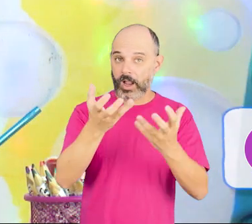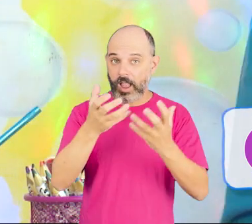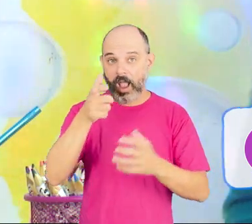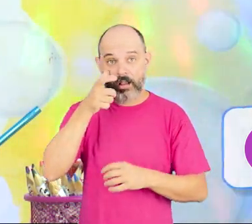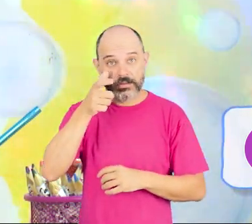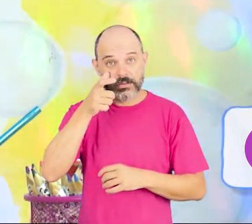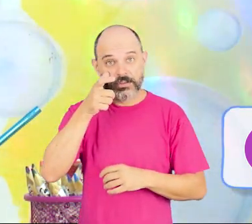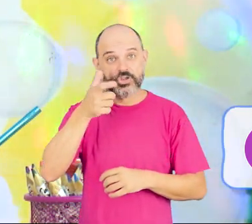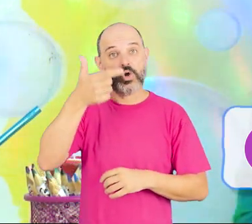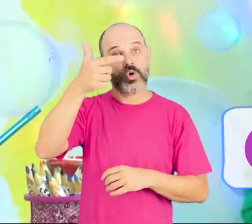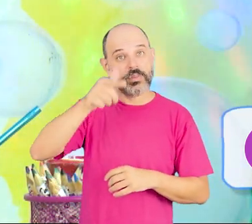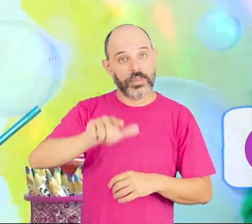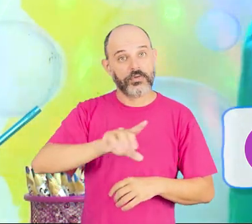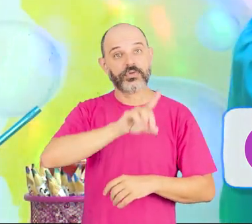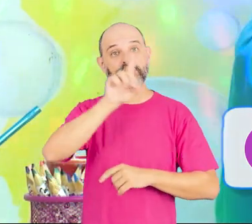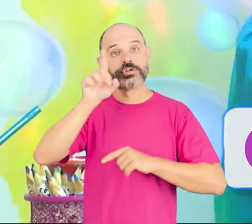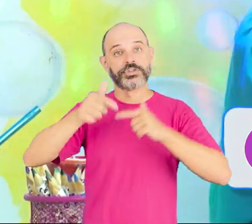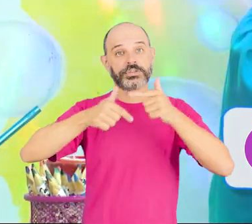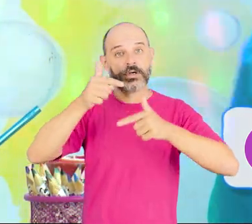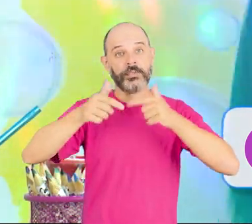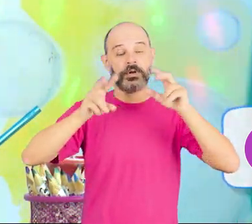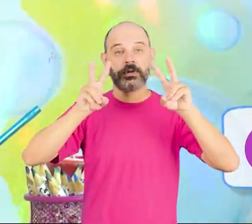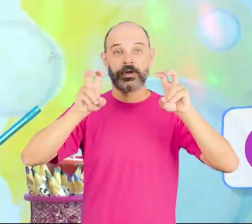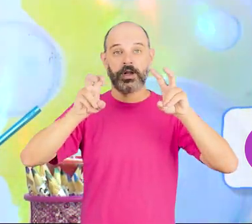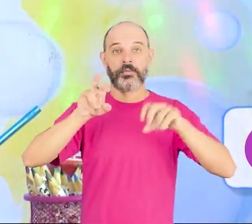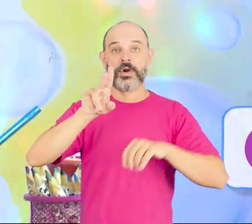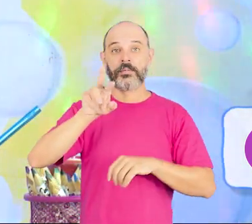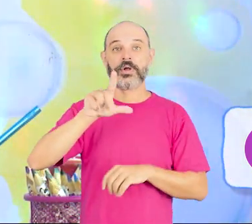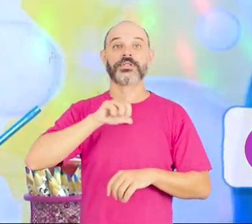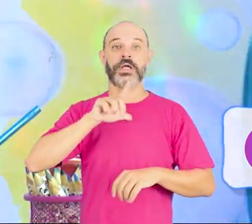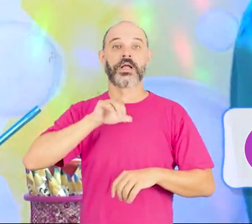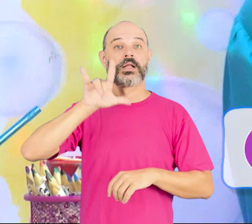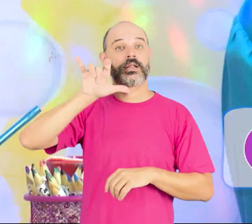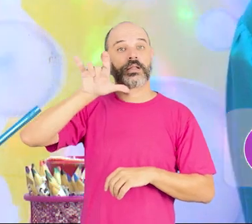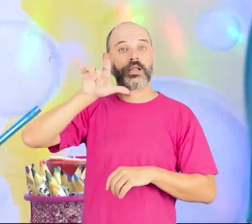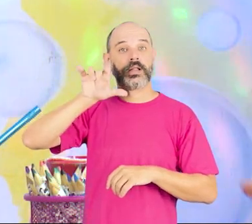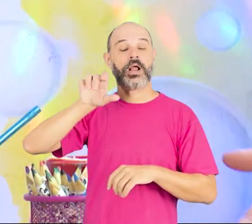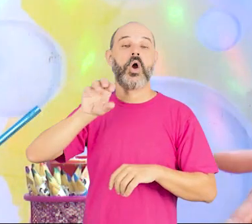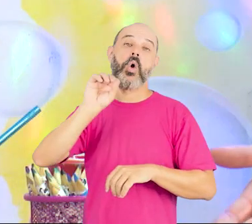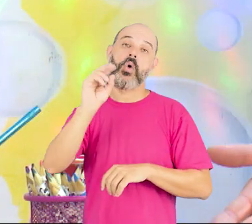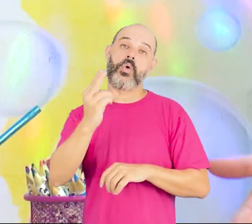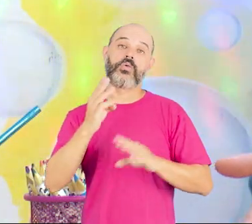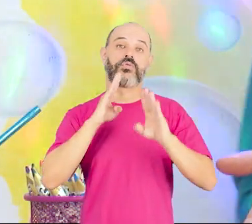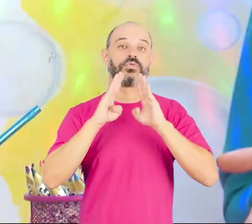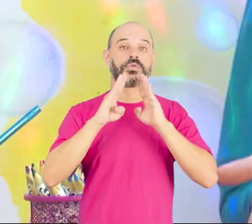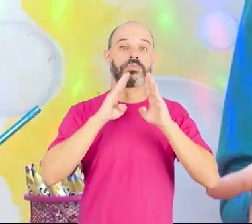no Instagram e Facebook do Instituto Sociocultural e também no YouTube,